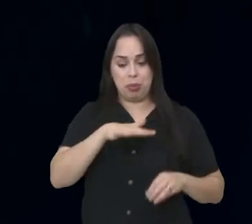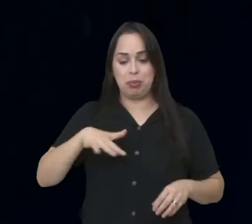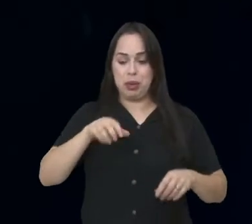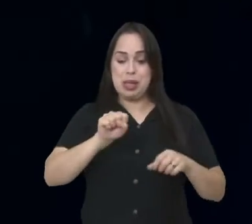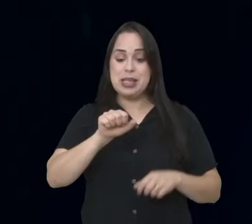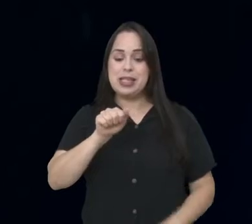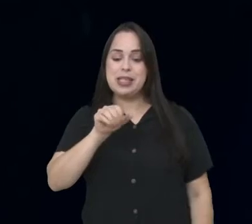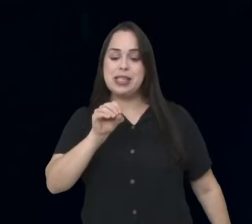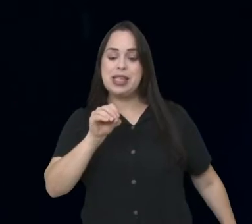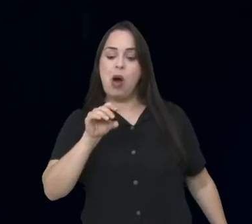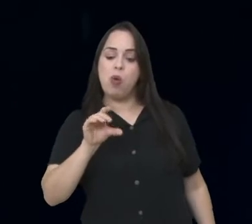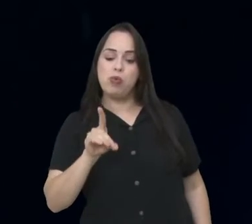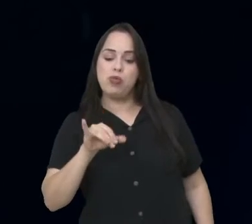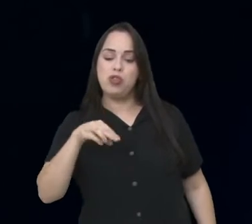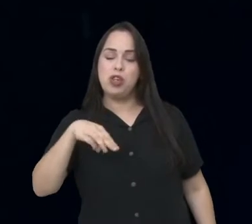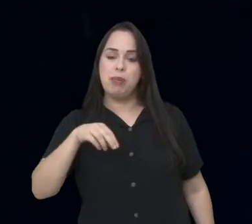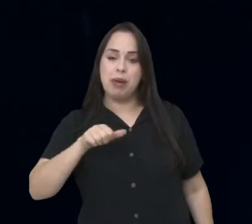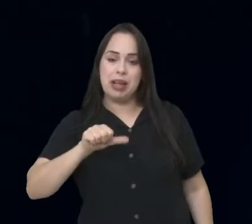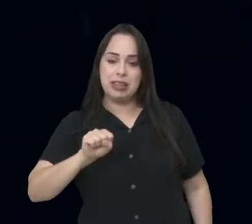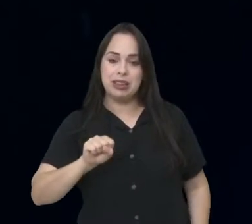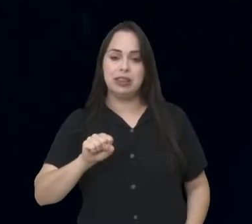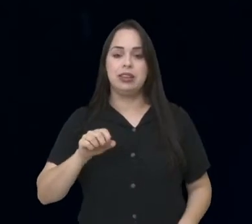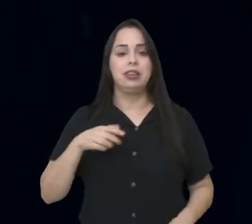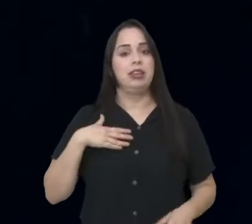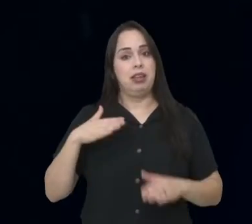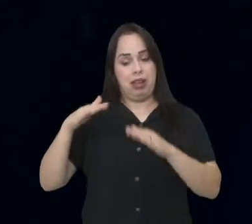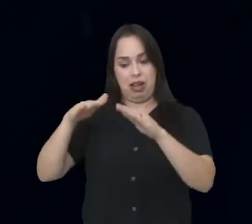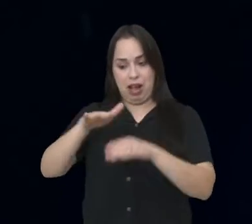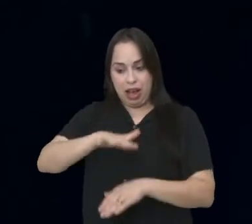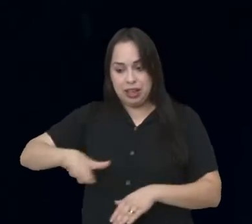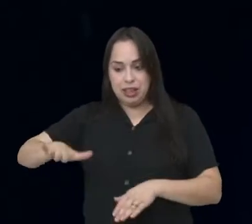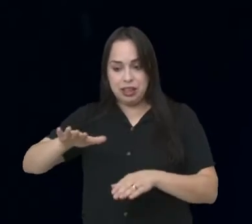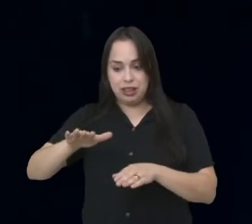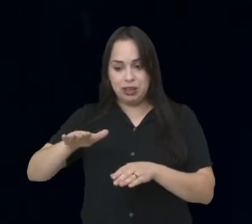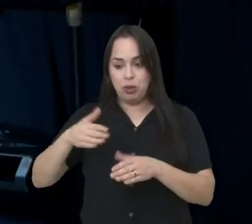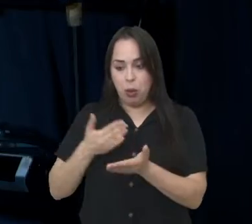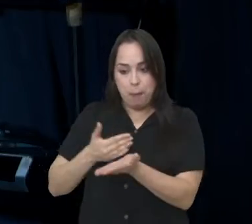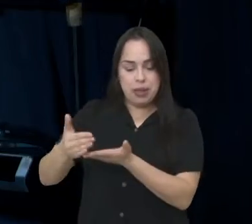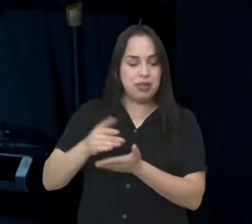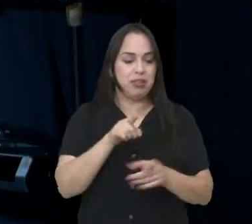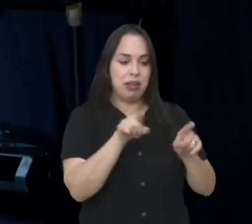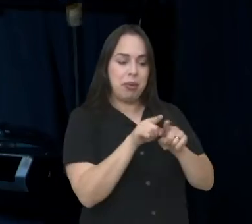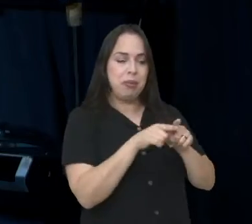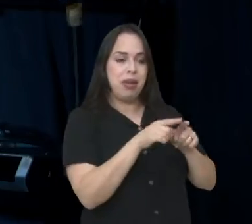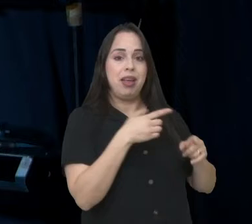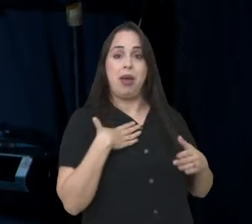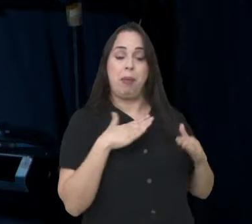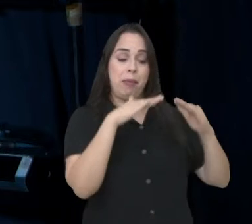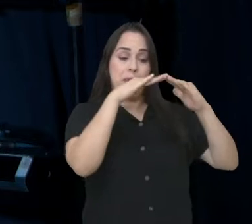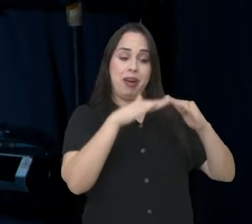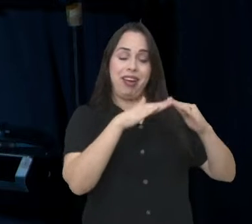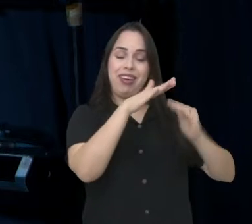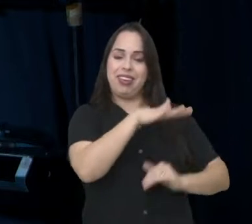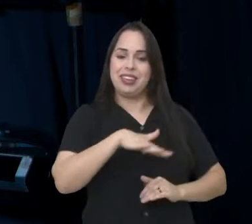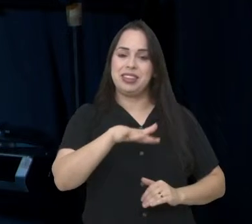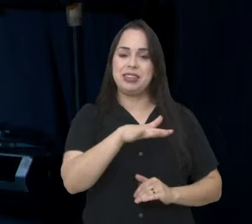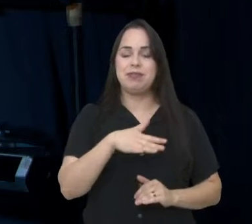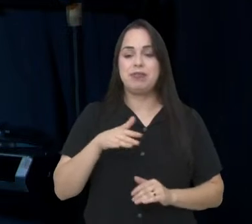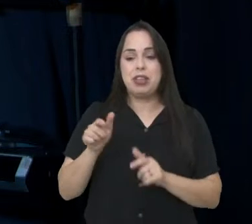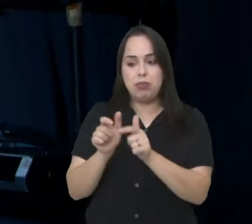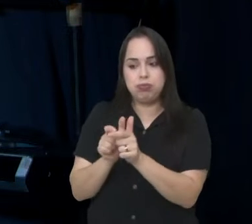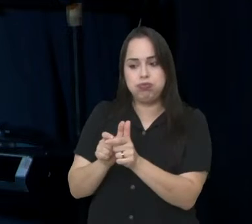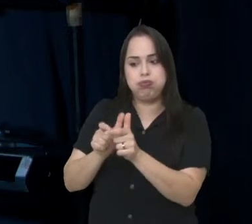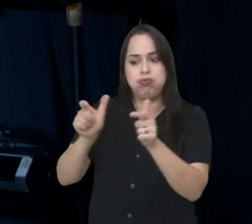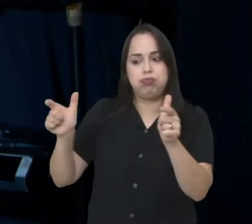caso, o Ocus veio para o São Dimas e eu também me mudei para o São Dimas, né? E acabou crescendo mais do que a gente imaginava,